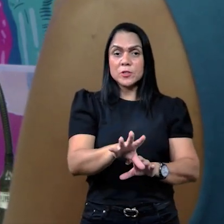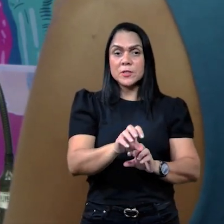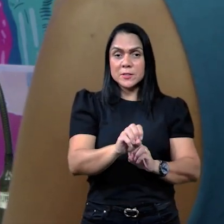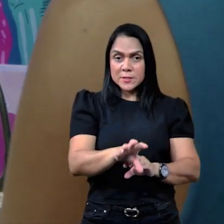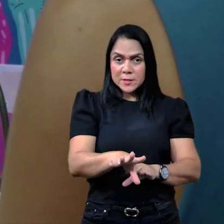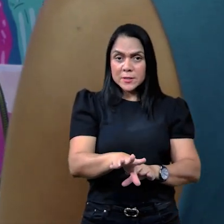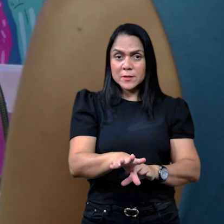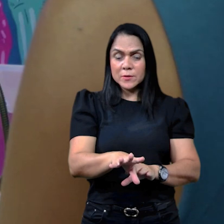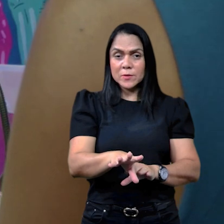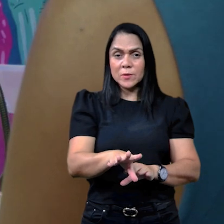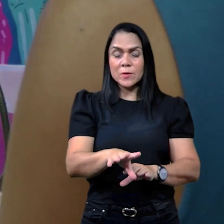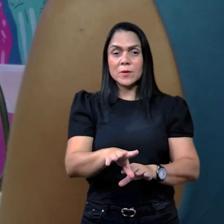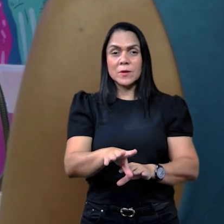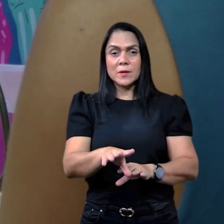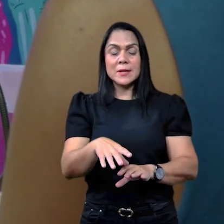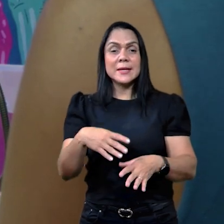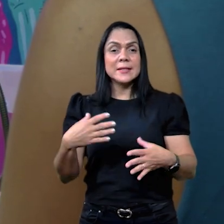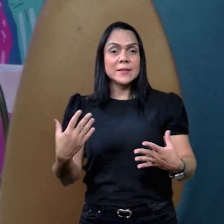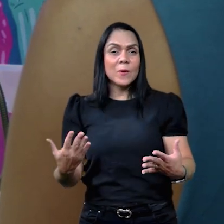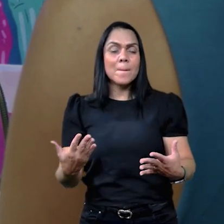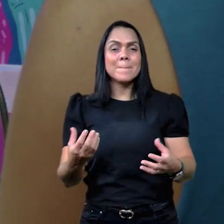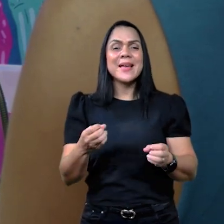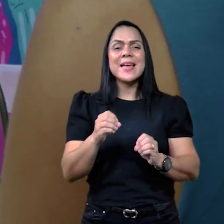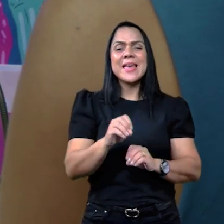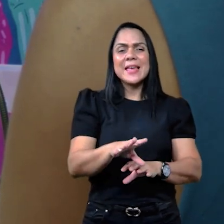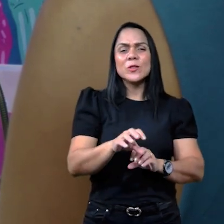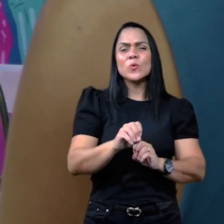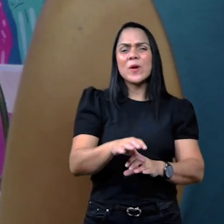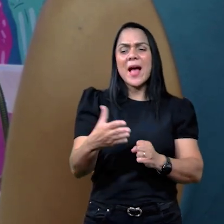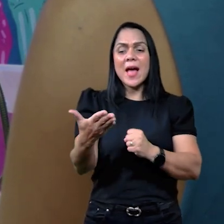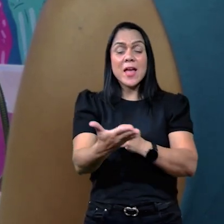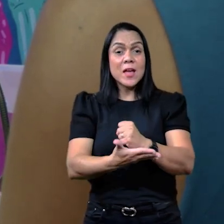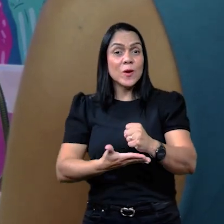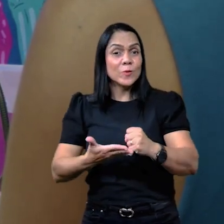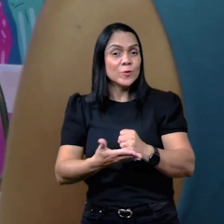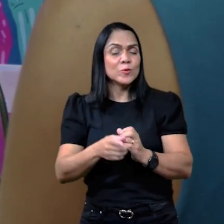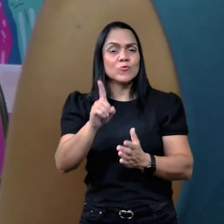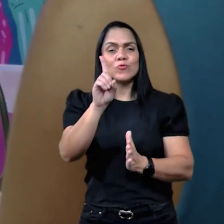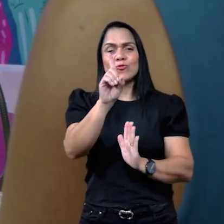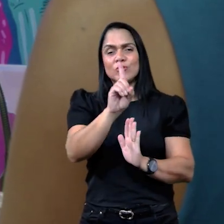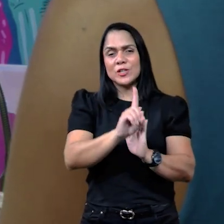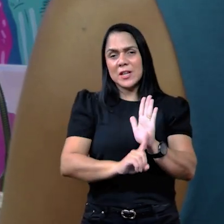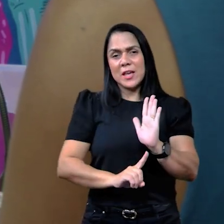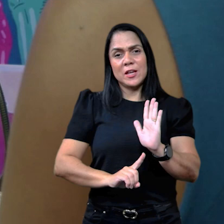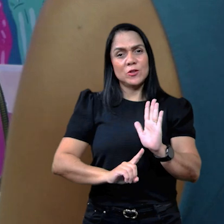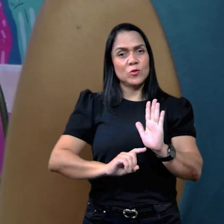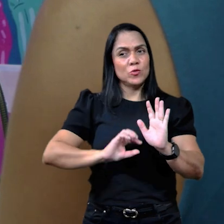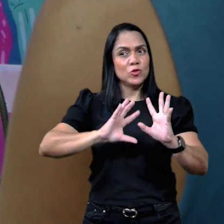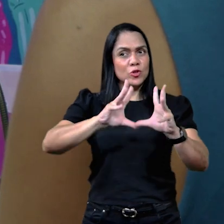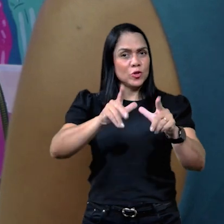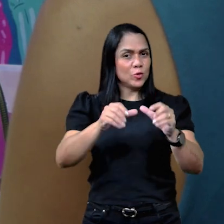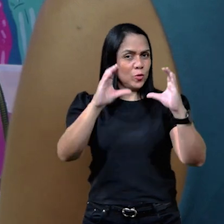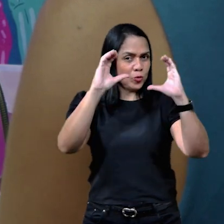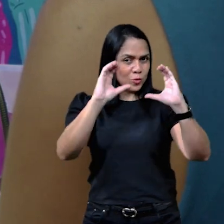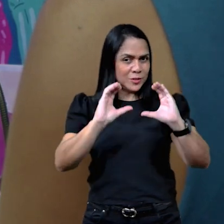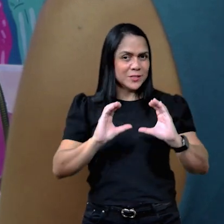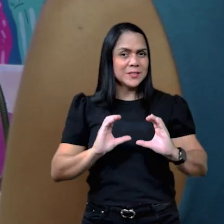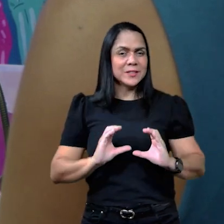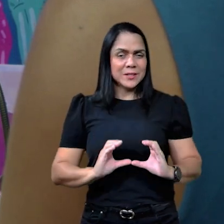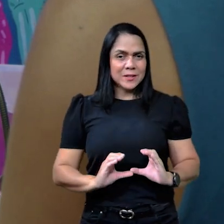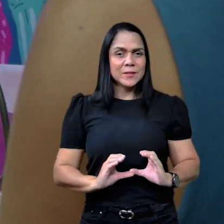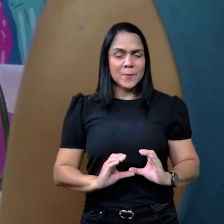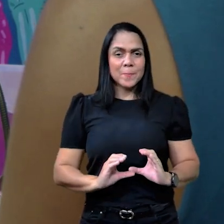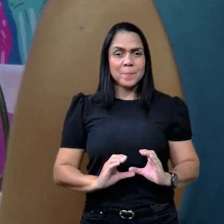de ensino, né? E quando a gente fala de educação, é um direito fundamental para todo cidadão. E eu queria que